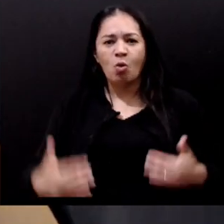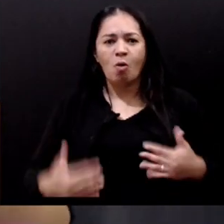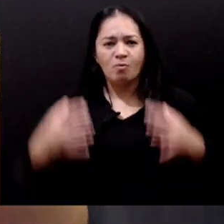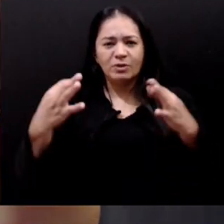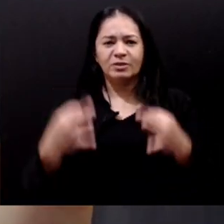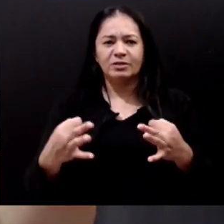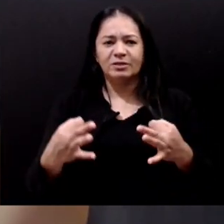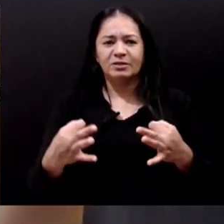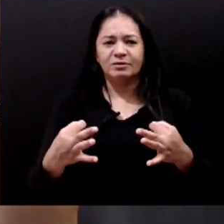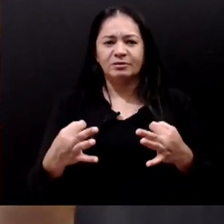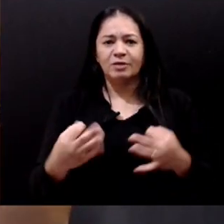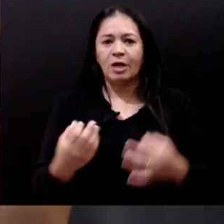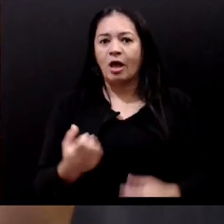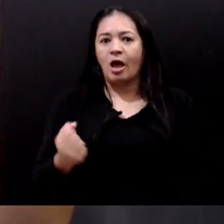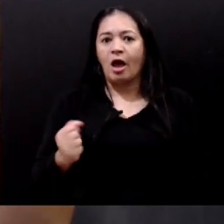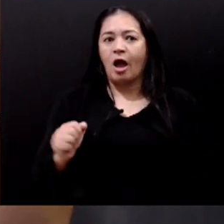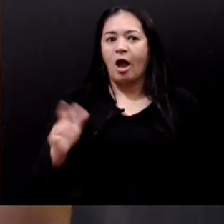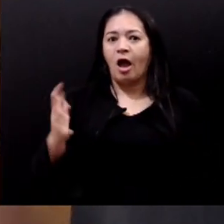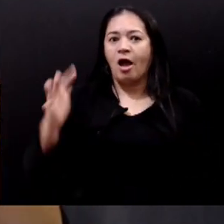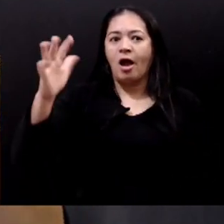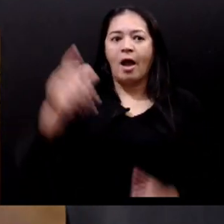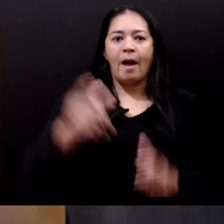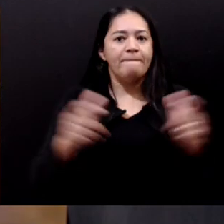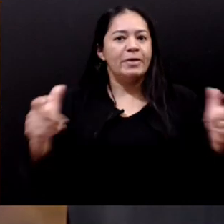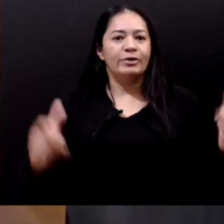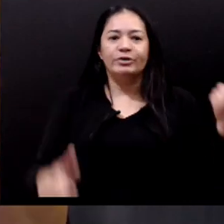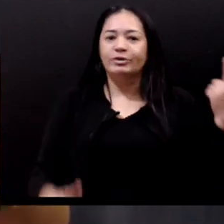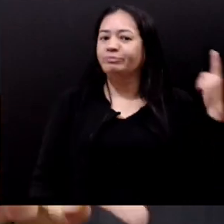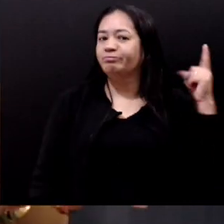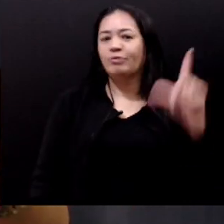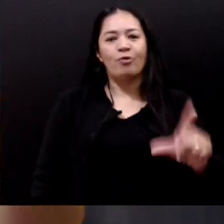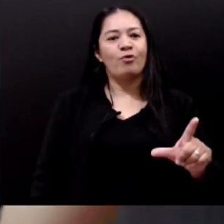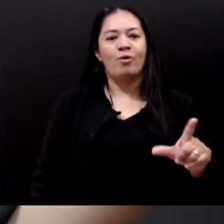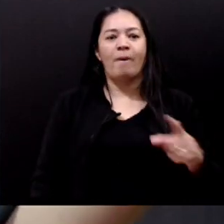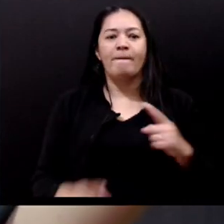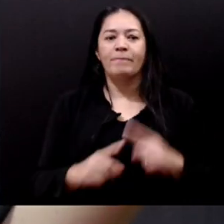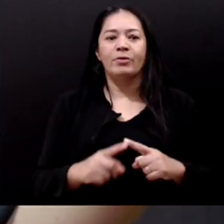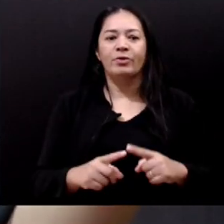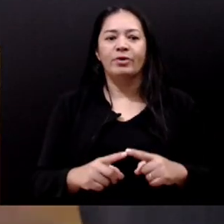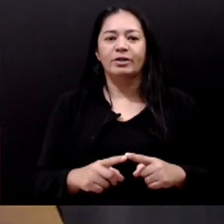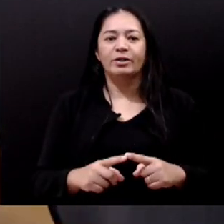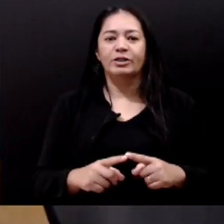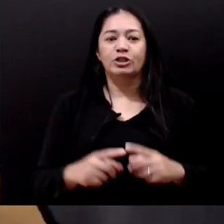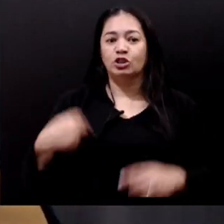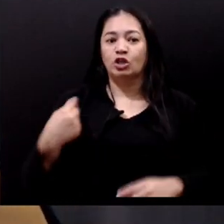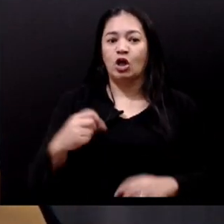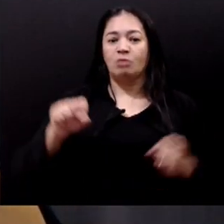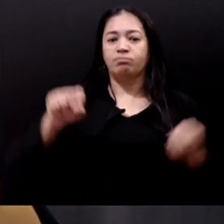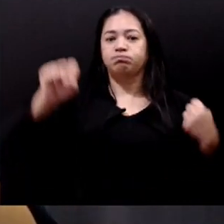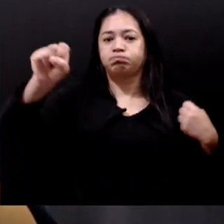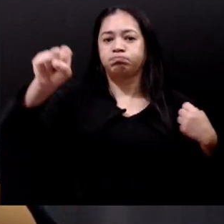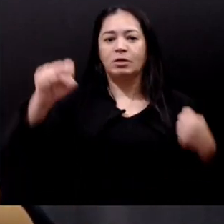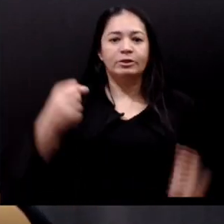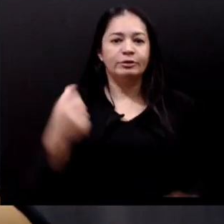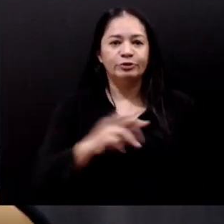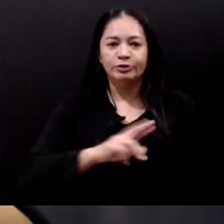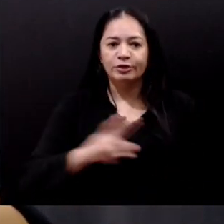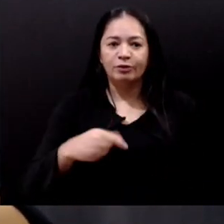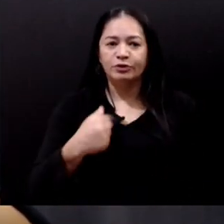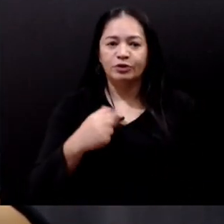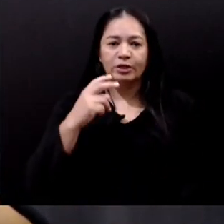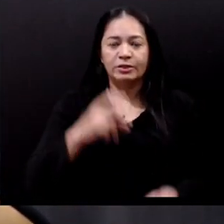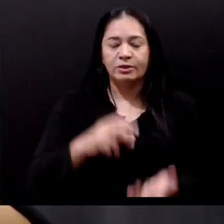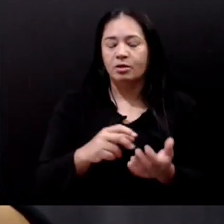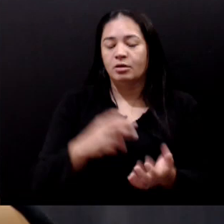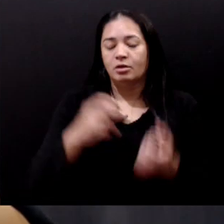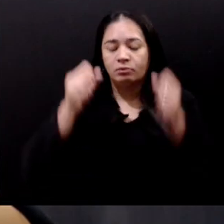que a maioria de nós não consegue manter, porque nós não somos atletas, em sua maioria, a gente acorda cedo, a gente